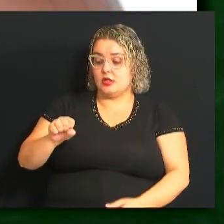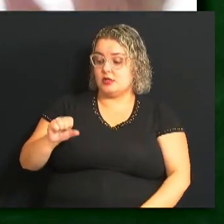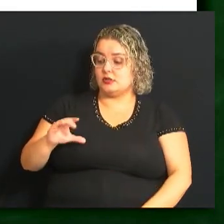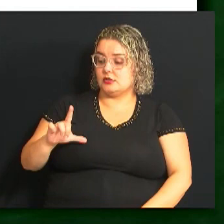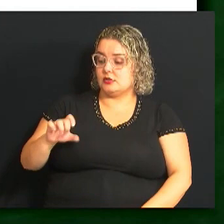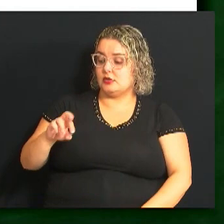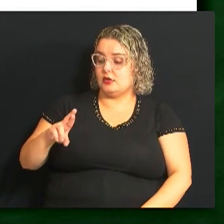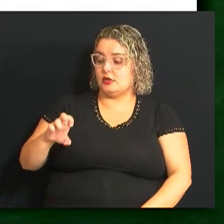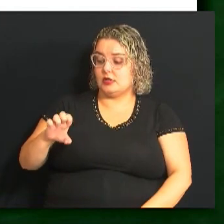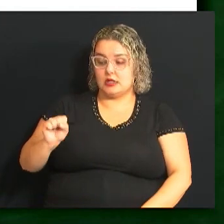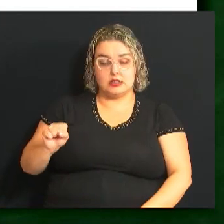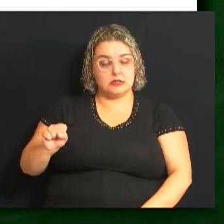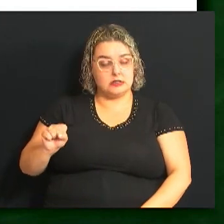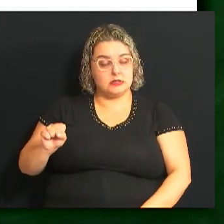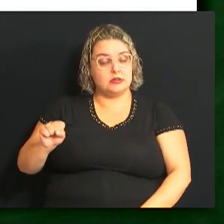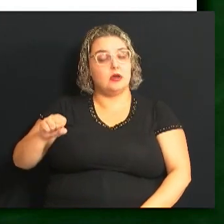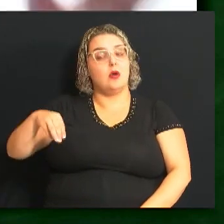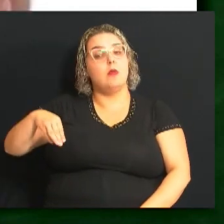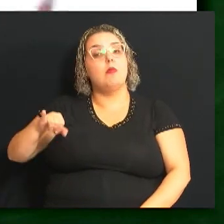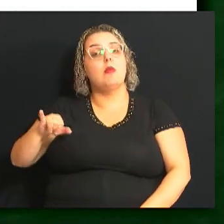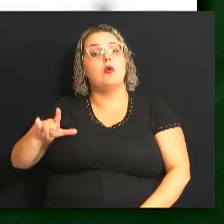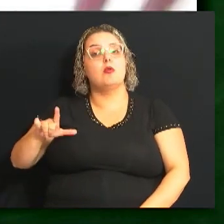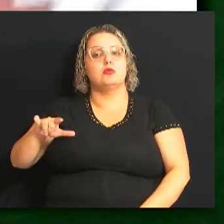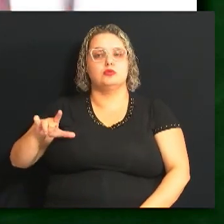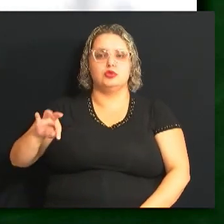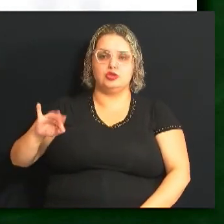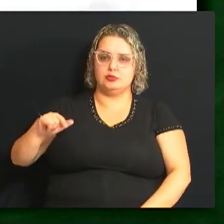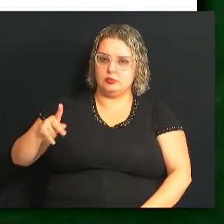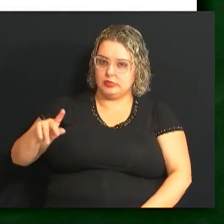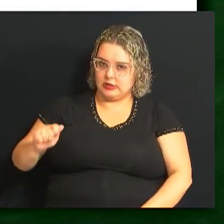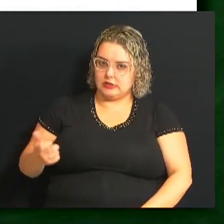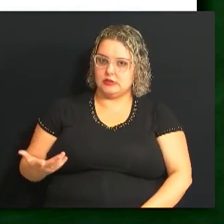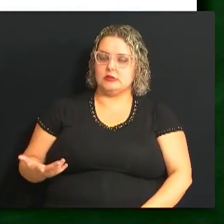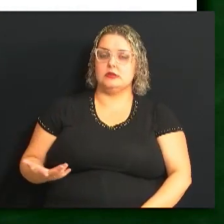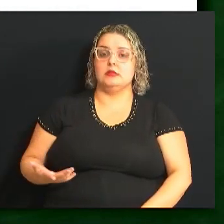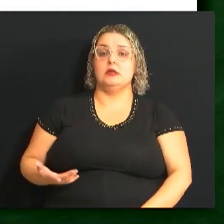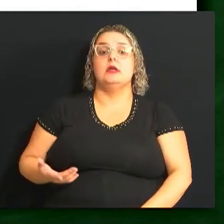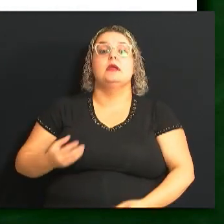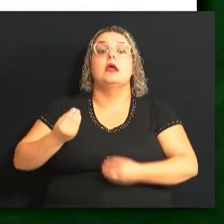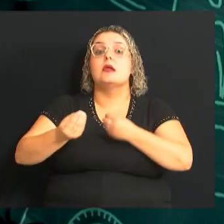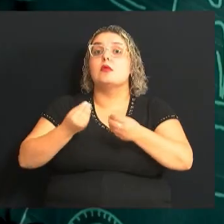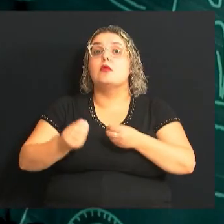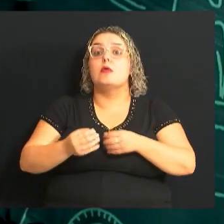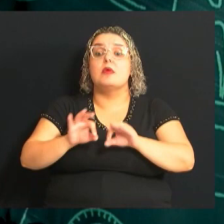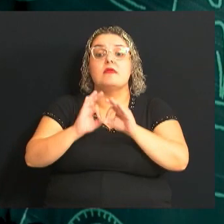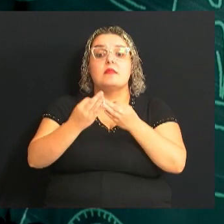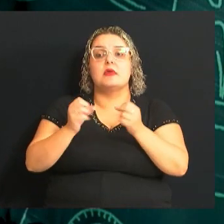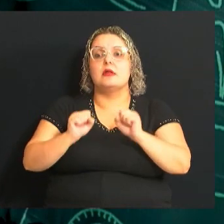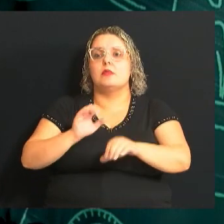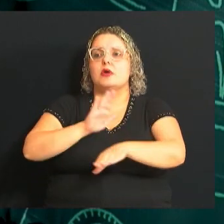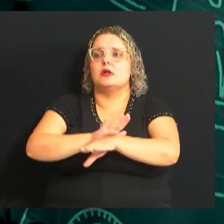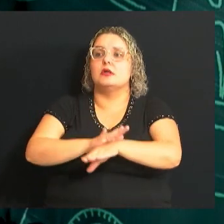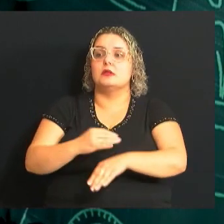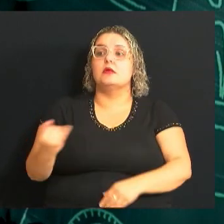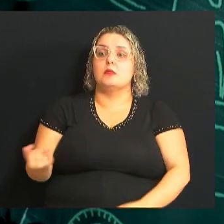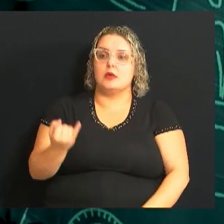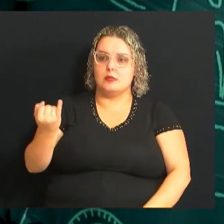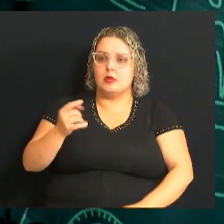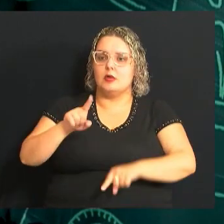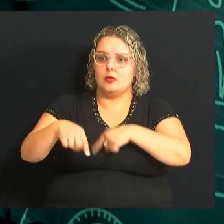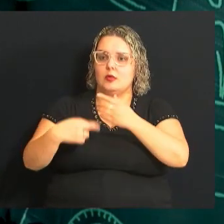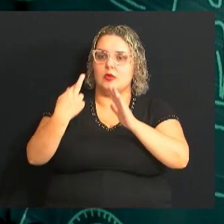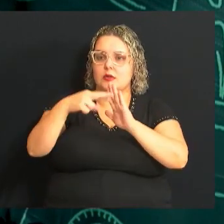que eles podem lidar com essa pessoa. Então, veja que também tem aí uma relevância muito grande. Então, outro relatório que eu